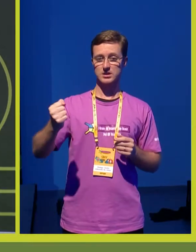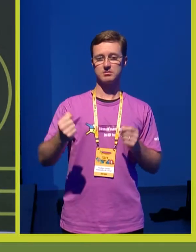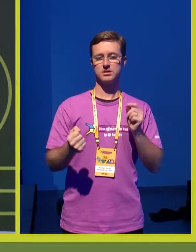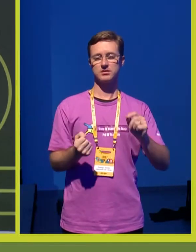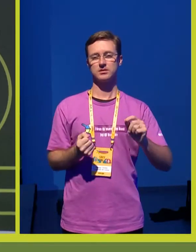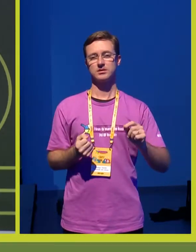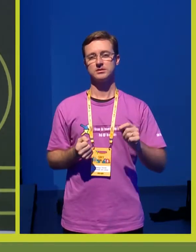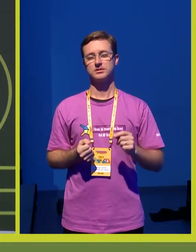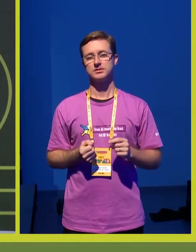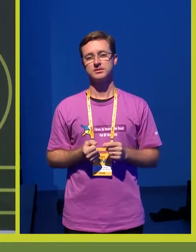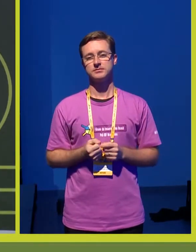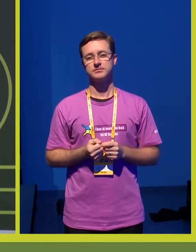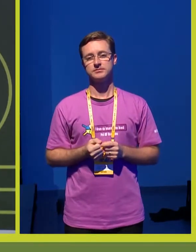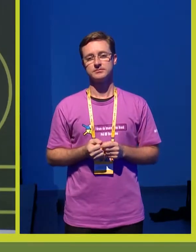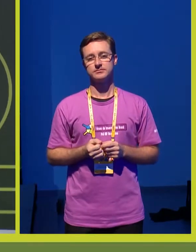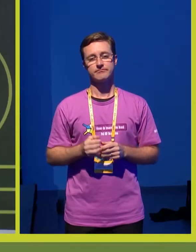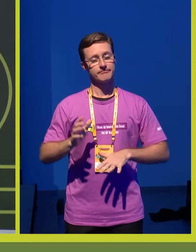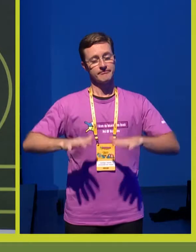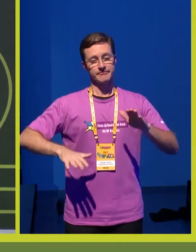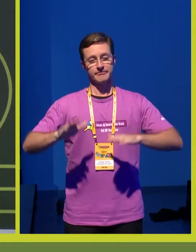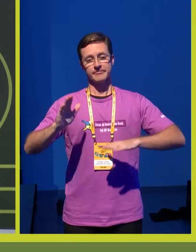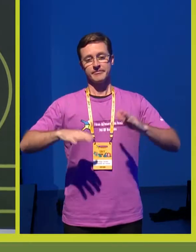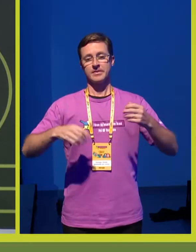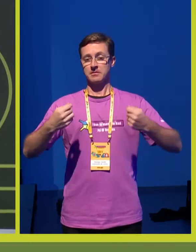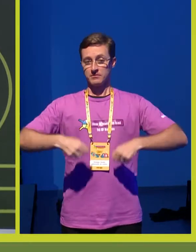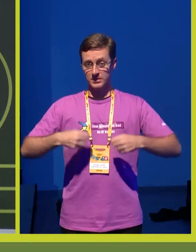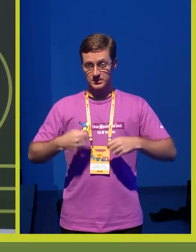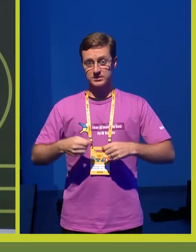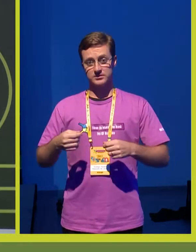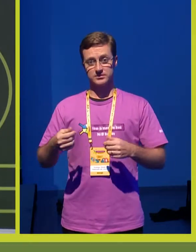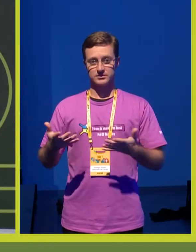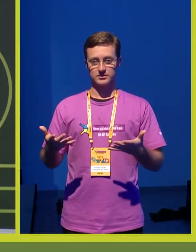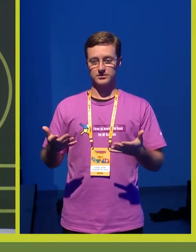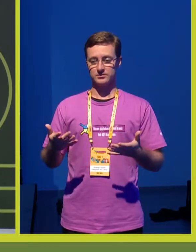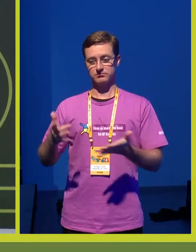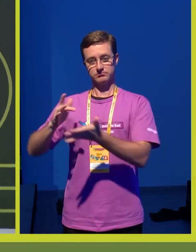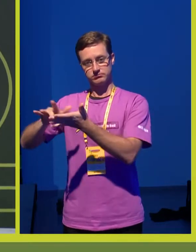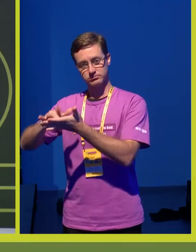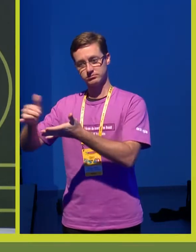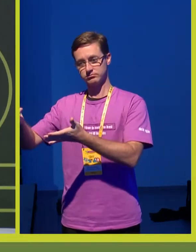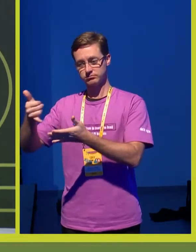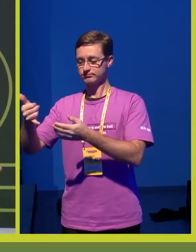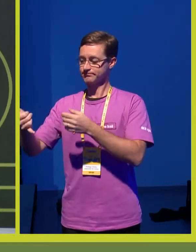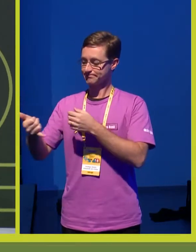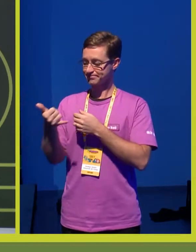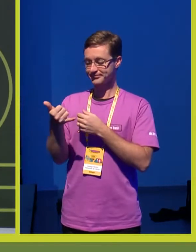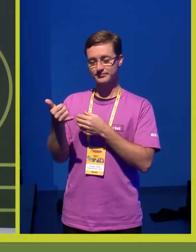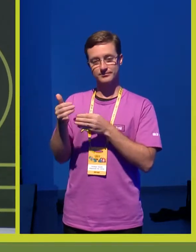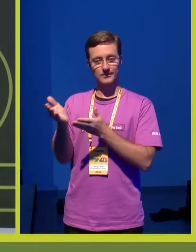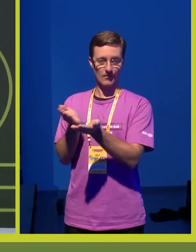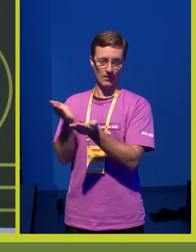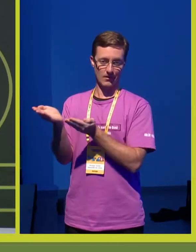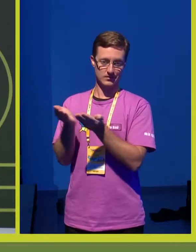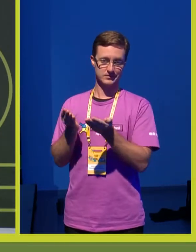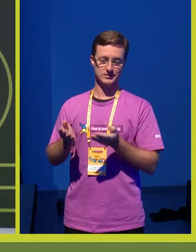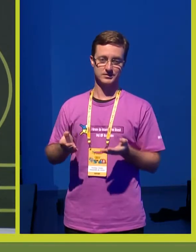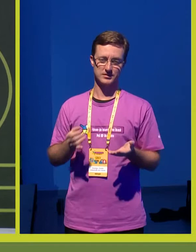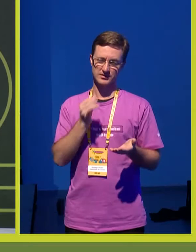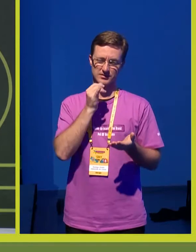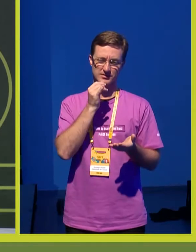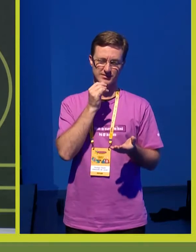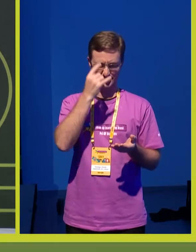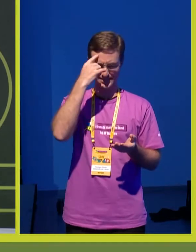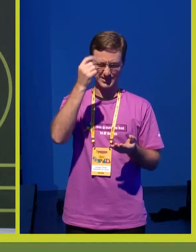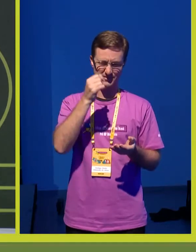oportunidades que realmente às vezes é preciso acessar o dispositivo e que não é como o exemplo da agressão que eu